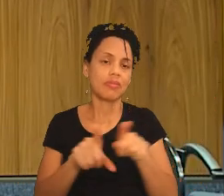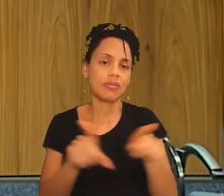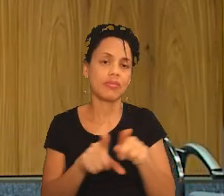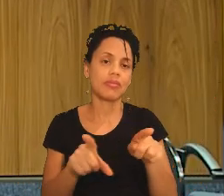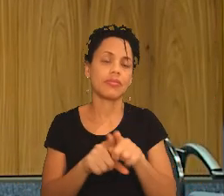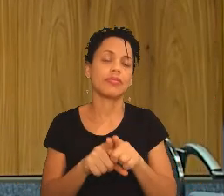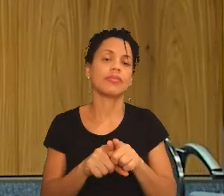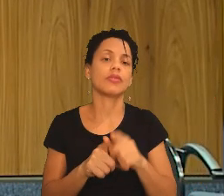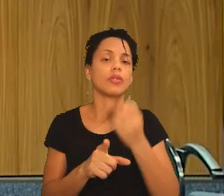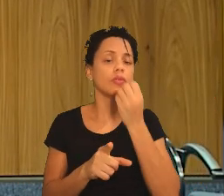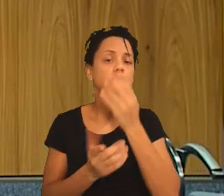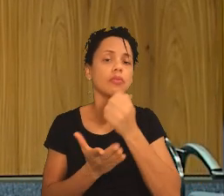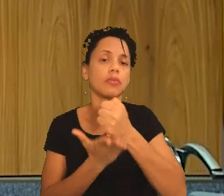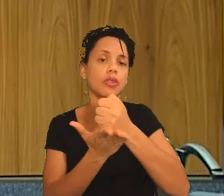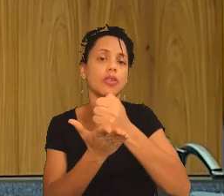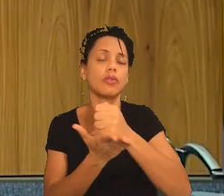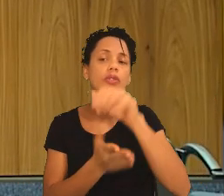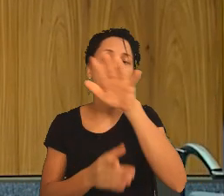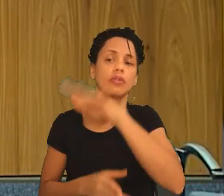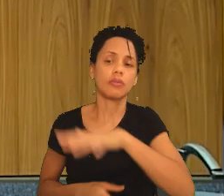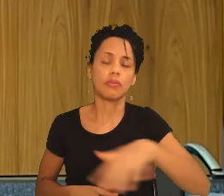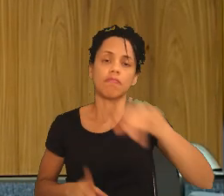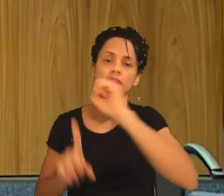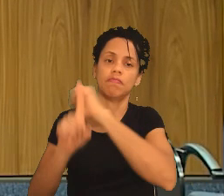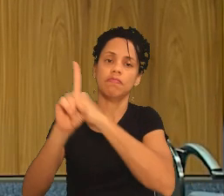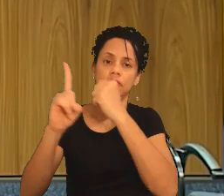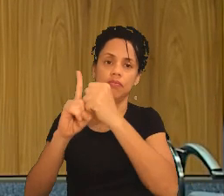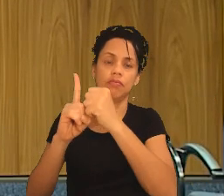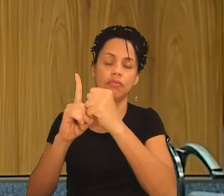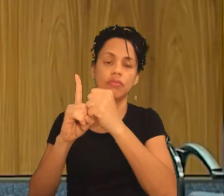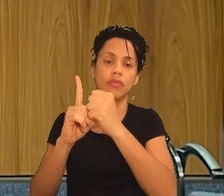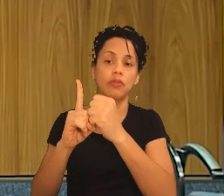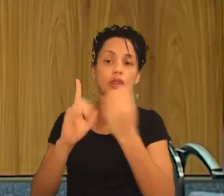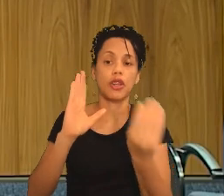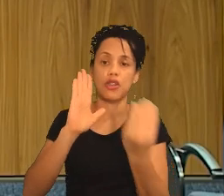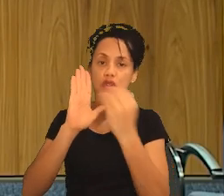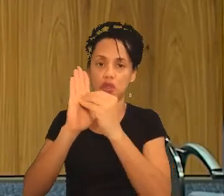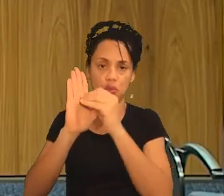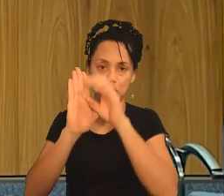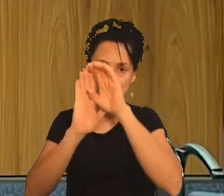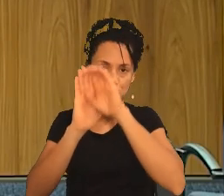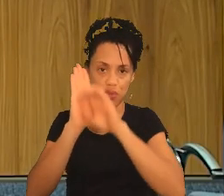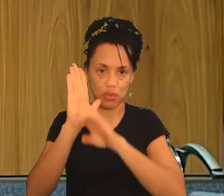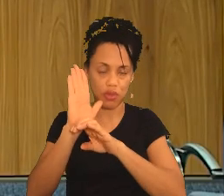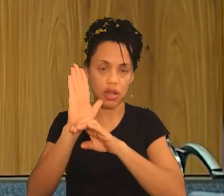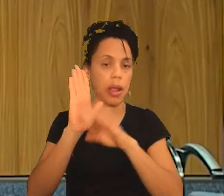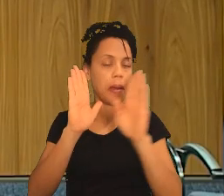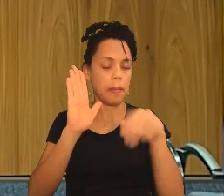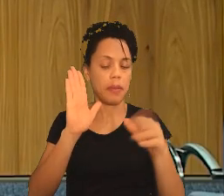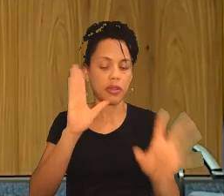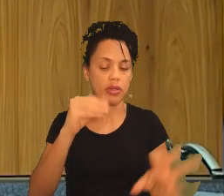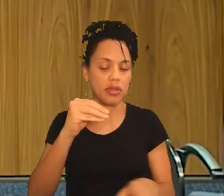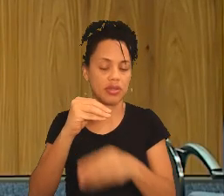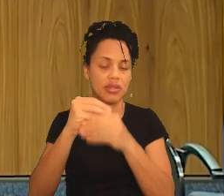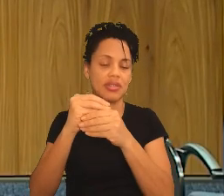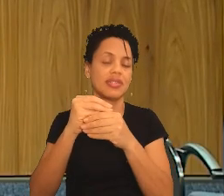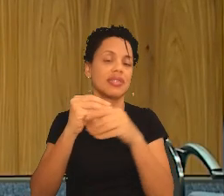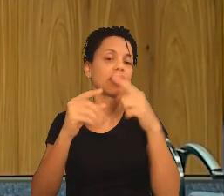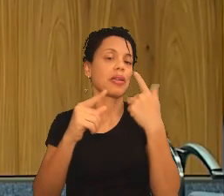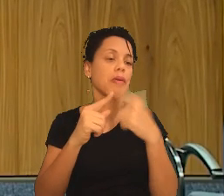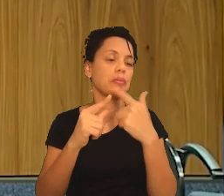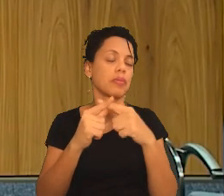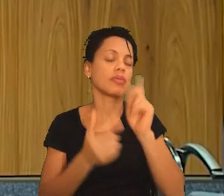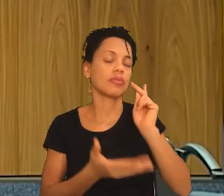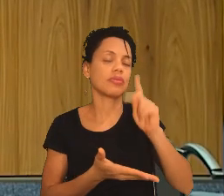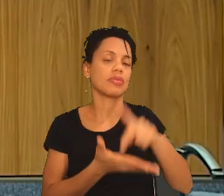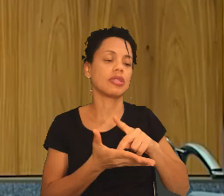envolve, que ele inventa, se transformam em algo muito melhor e muito maior